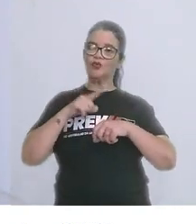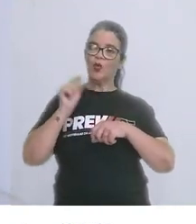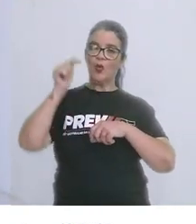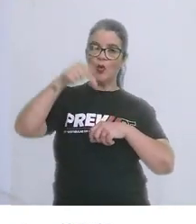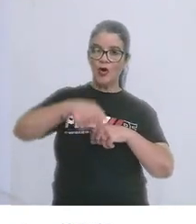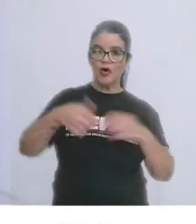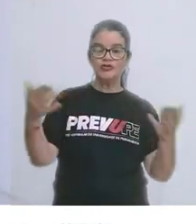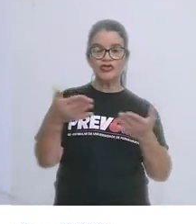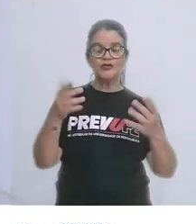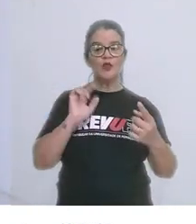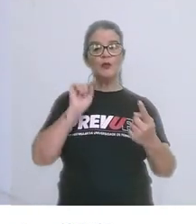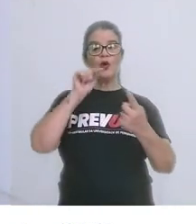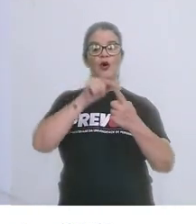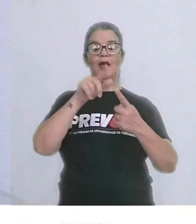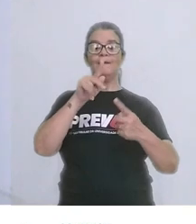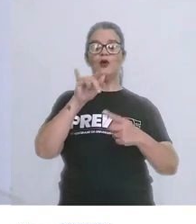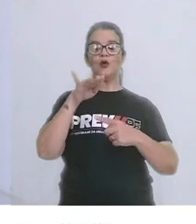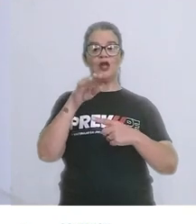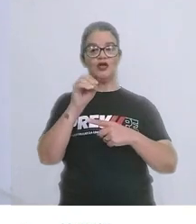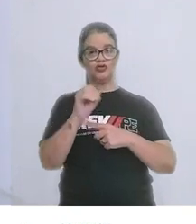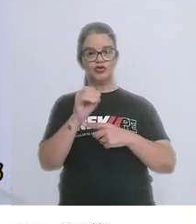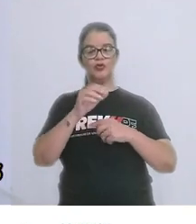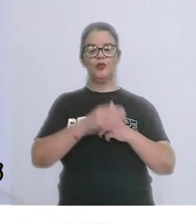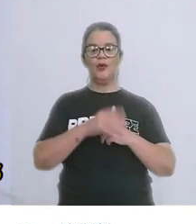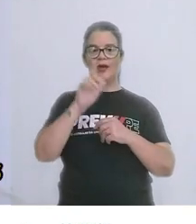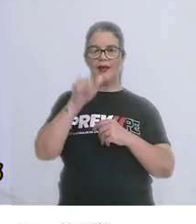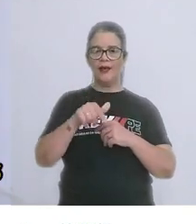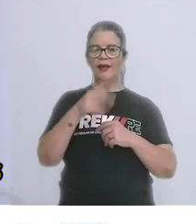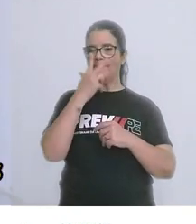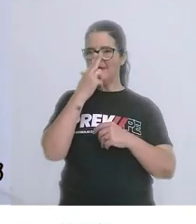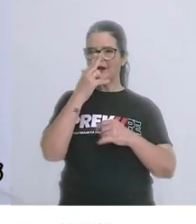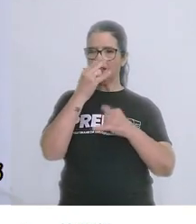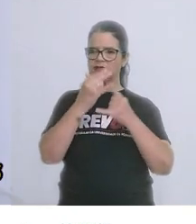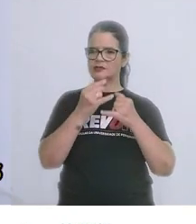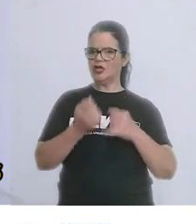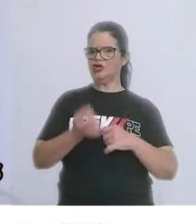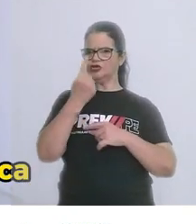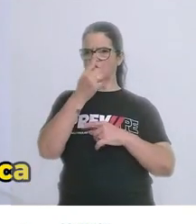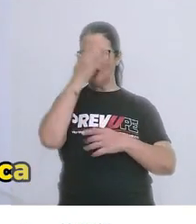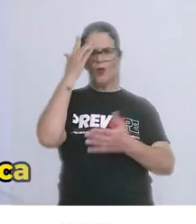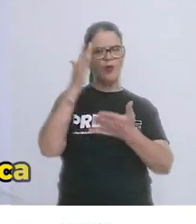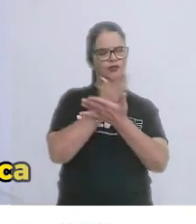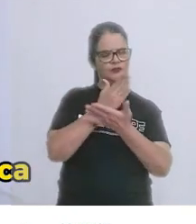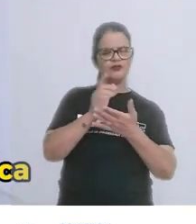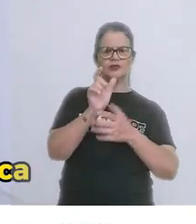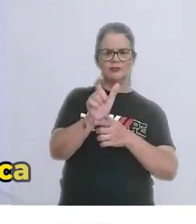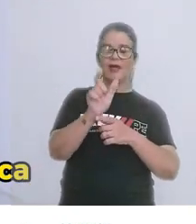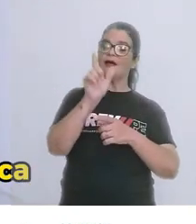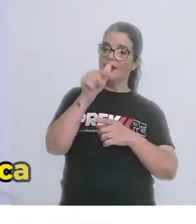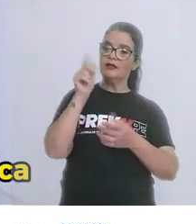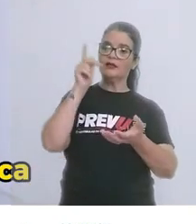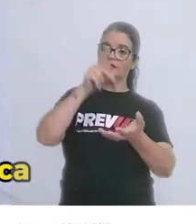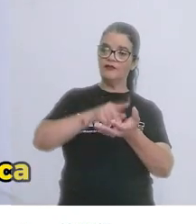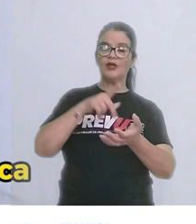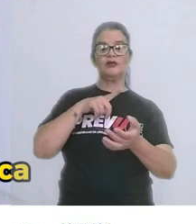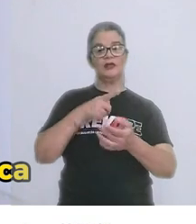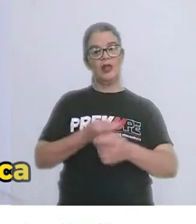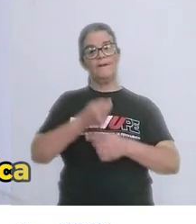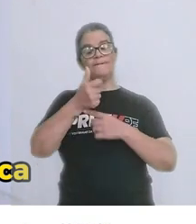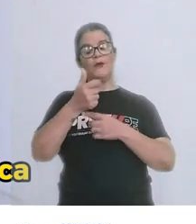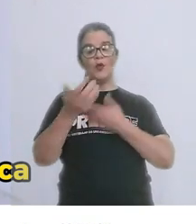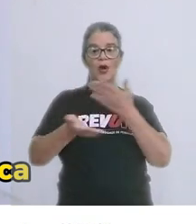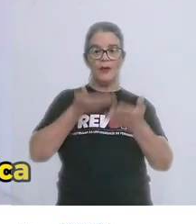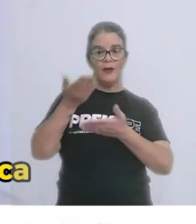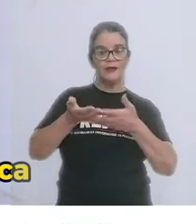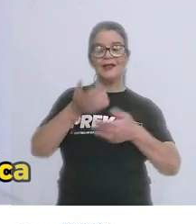é sobre o objeto pleonástico. É um nome que parece estranho para algumas pessoas, de fato, é um termo pouco abordado